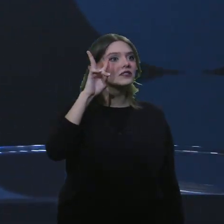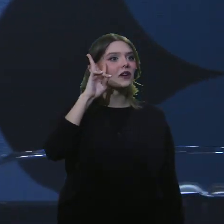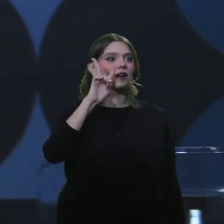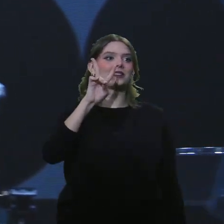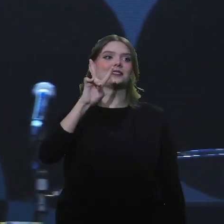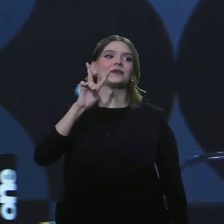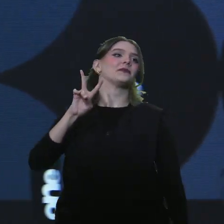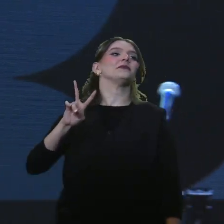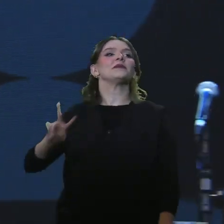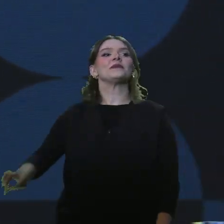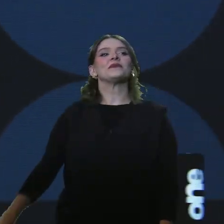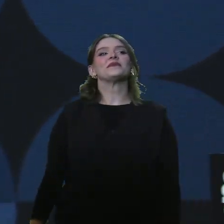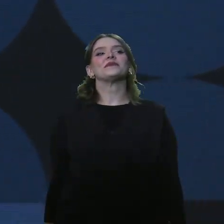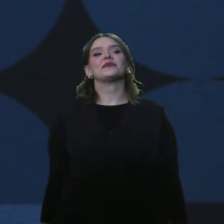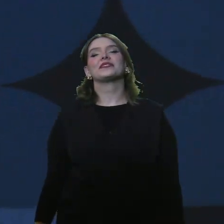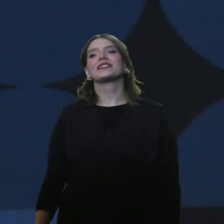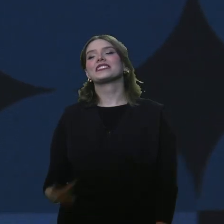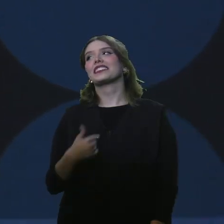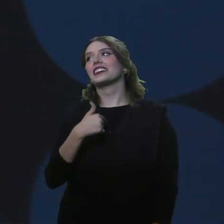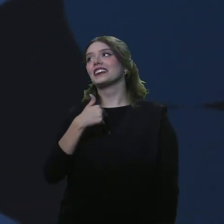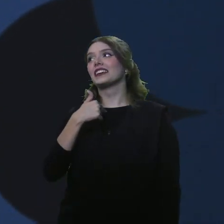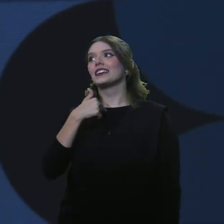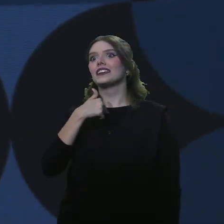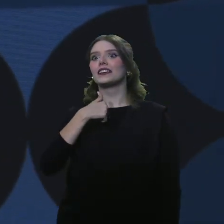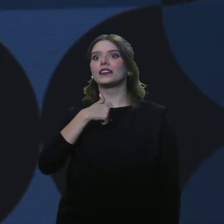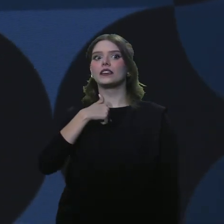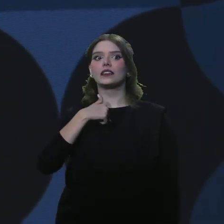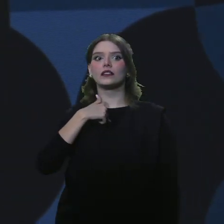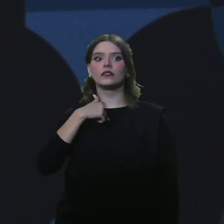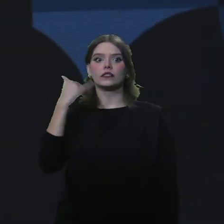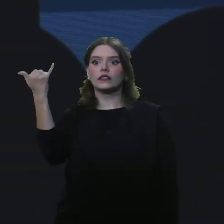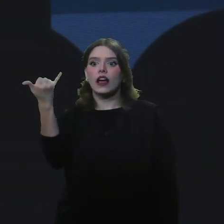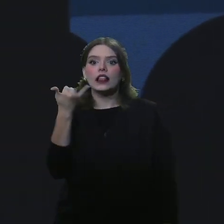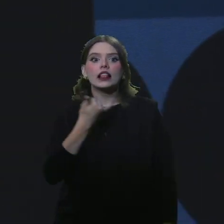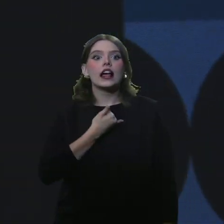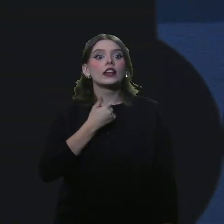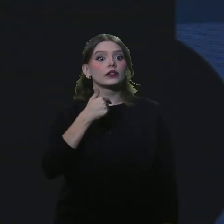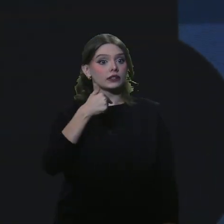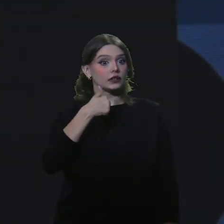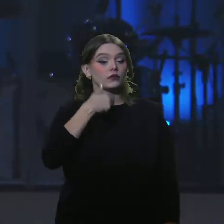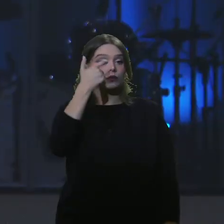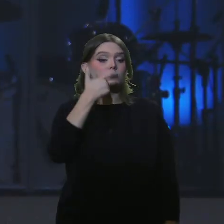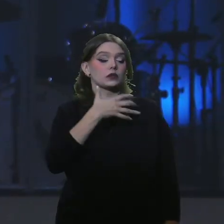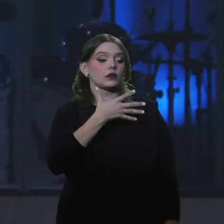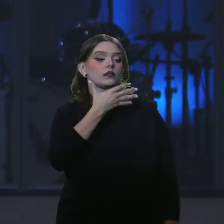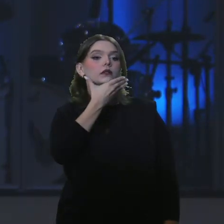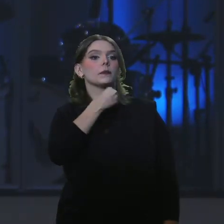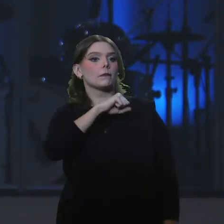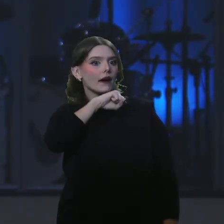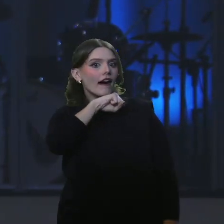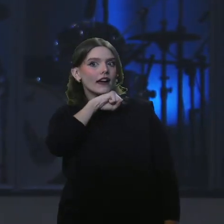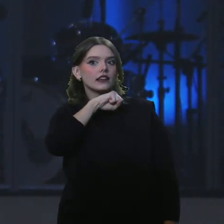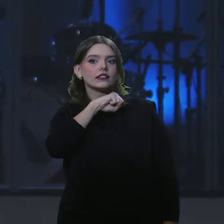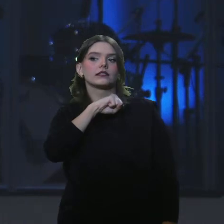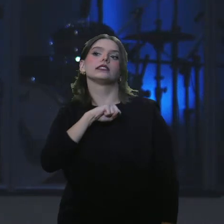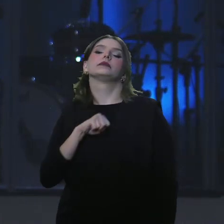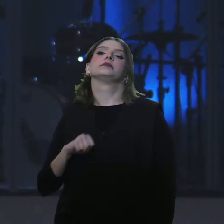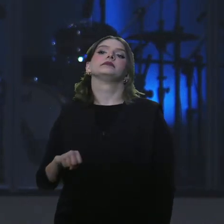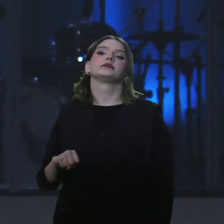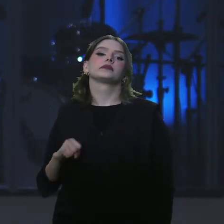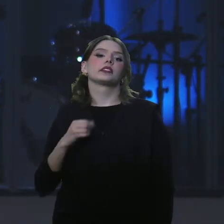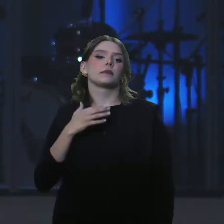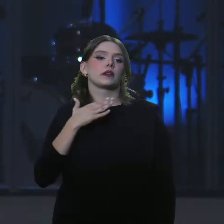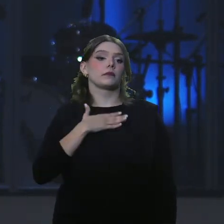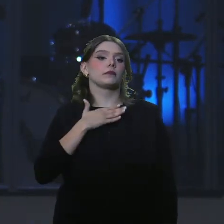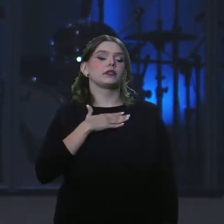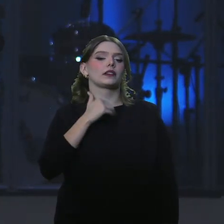que, quando eu descobri que ia ser pai e tudo mais, mais uma história de pai, é o jeito. Fazer o